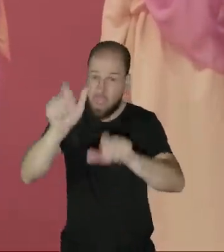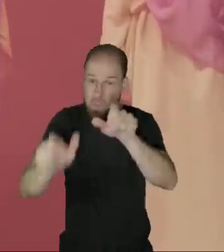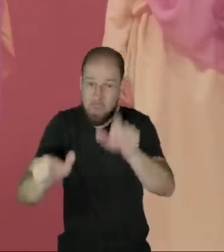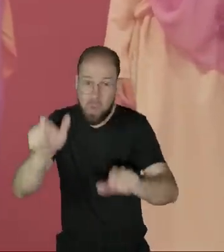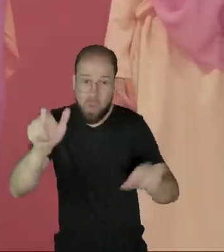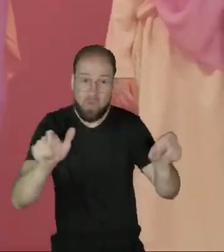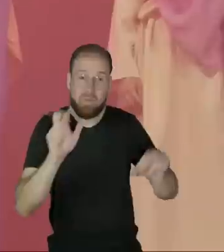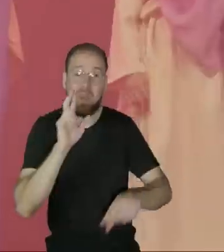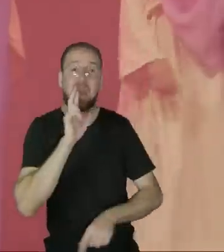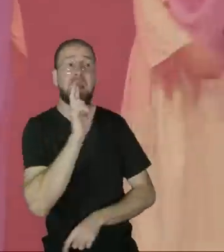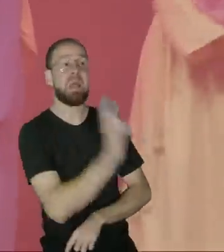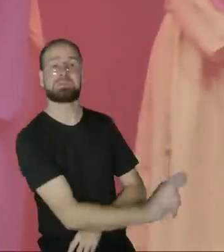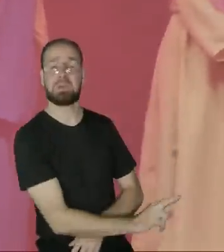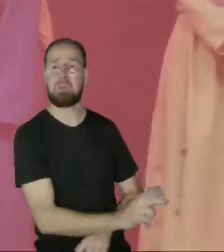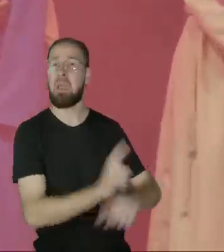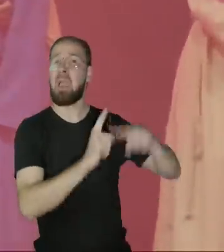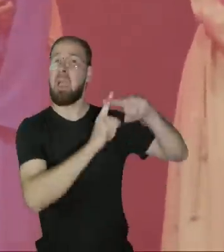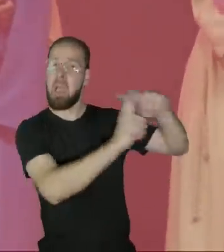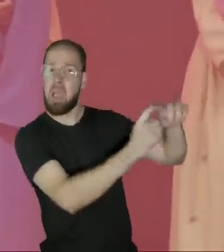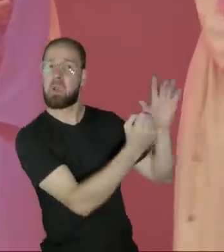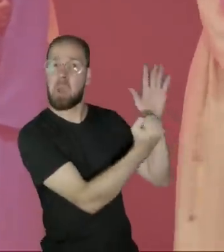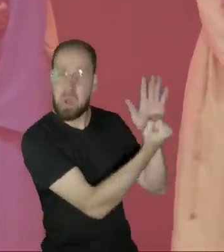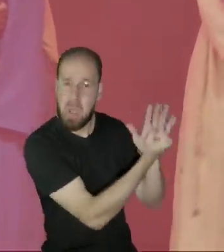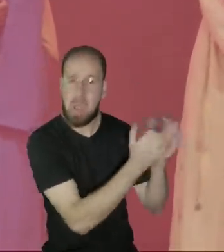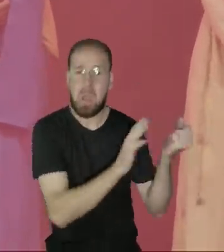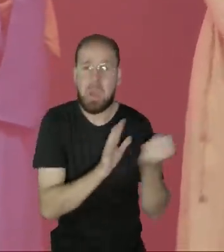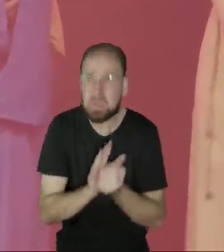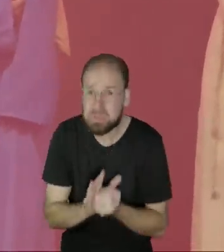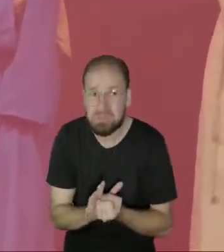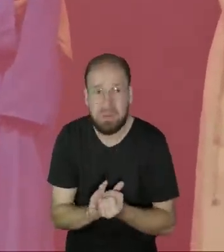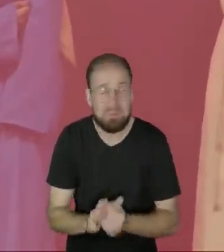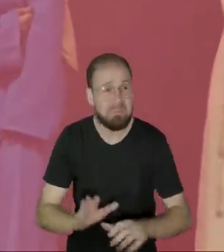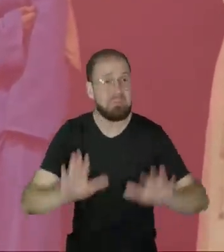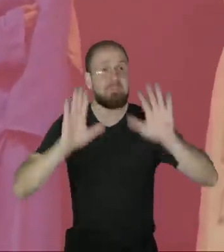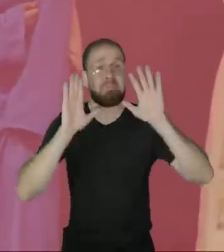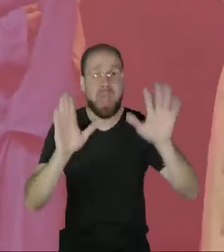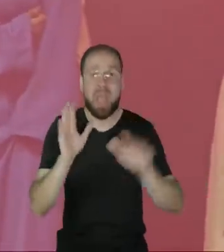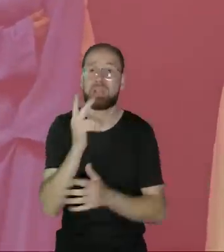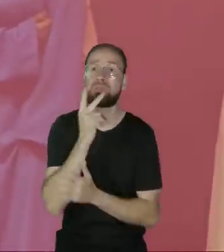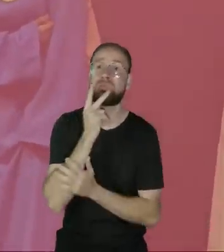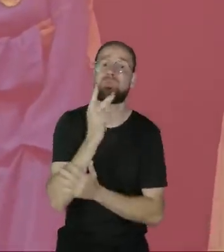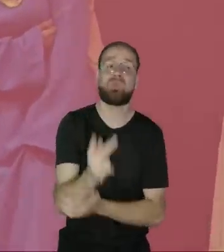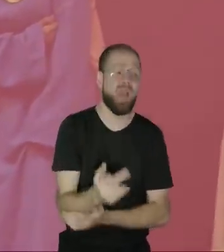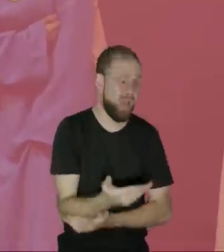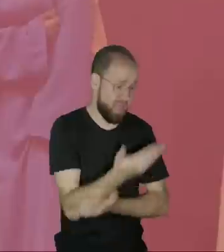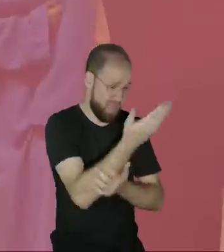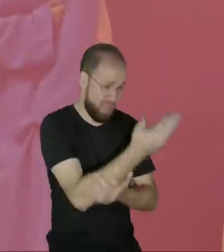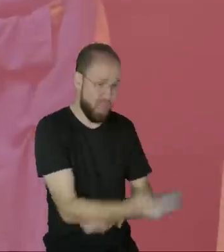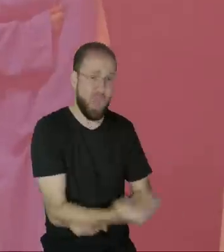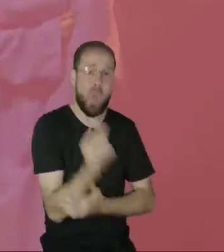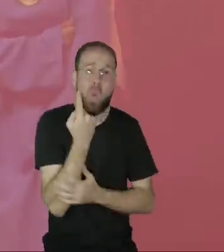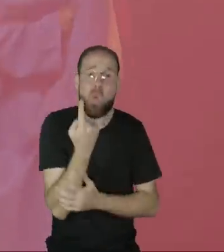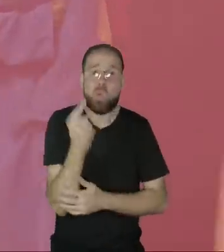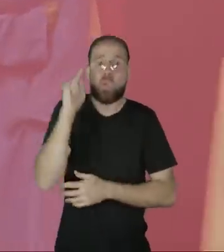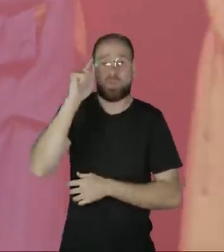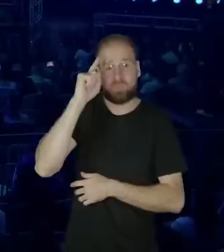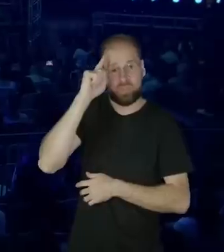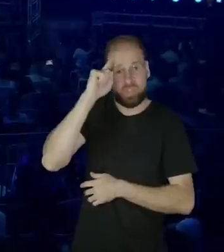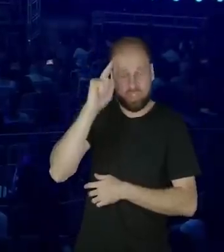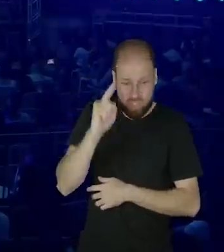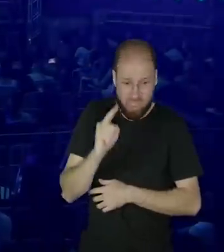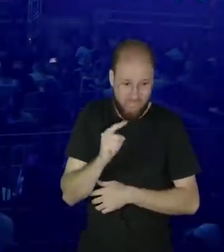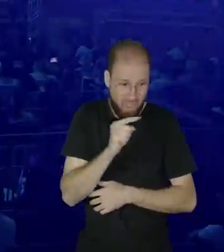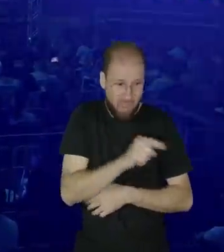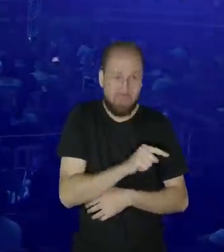responde: crucifica-o, crucifica-o. Mas o que dirão, Senhor, no último dia, quando vós virem na vossa